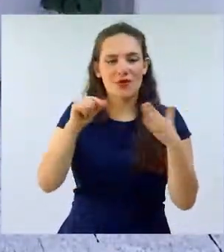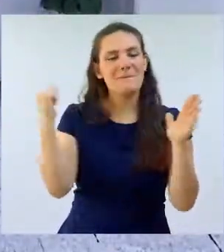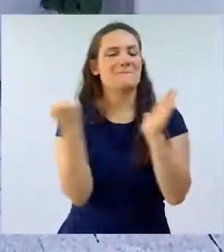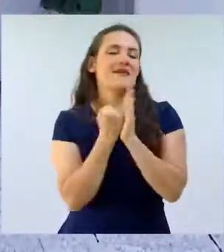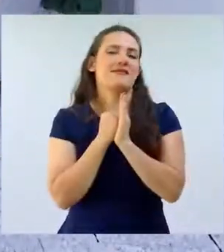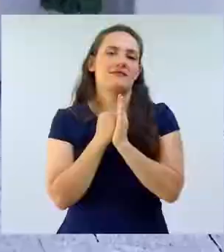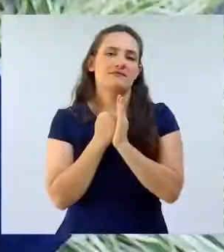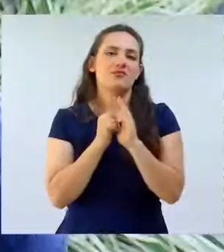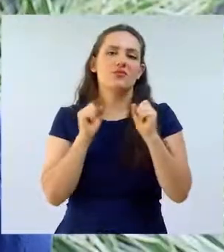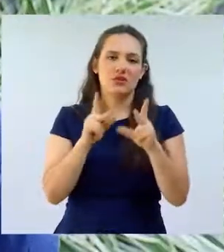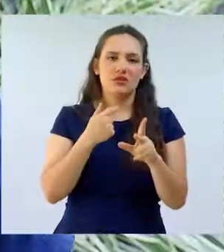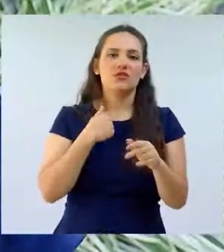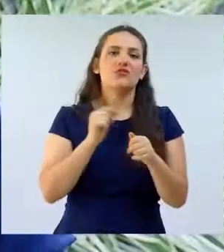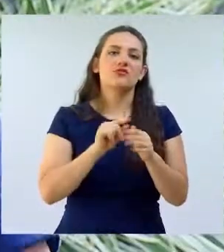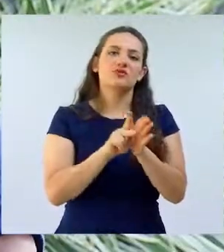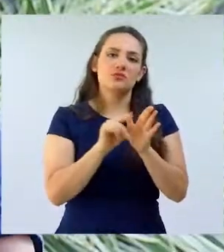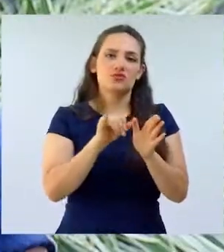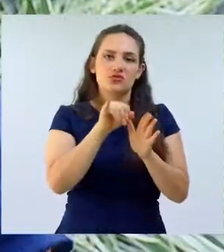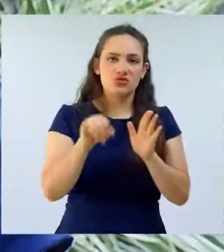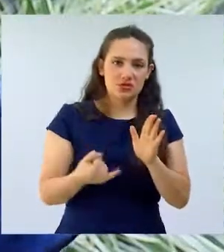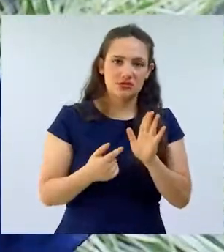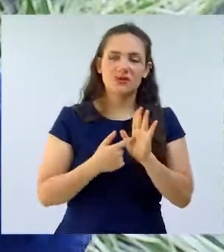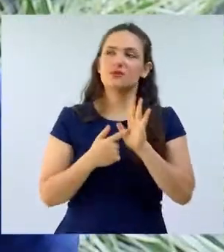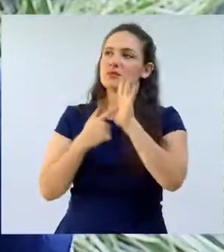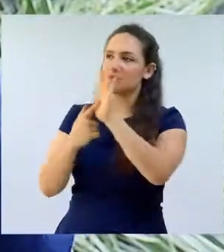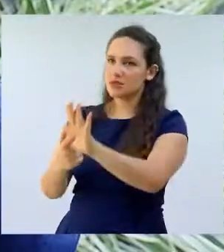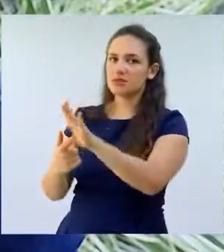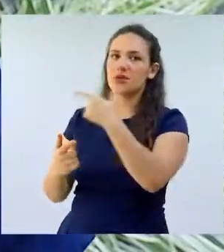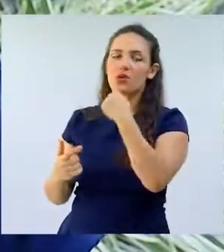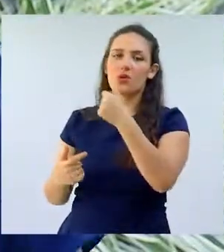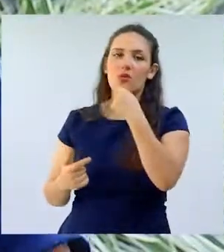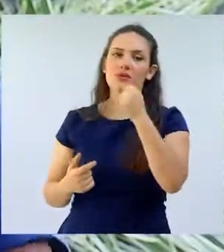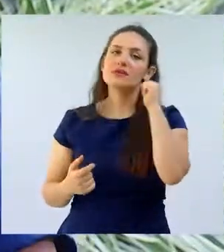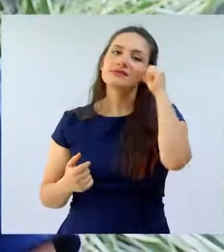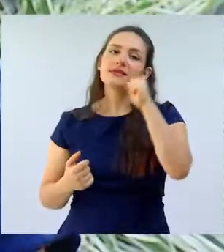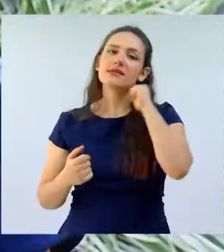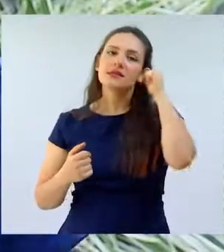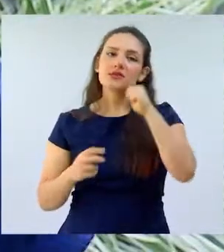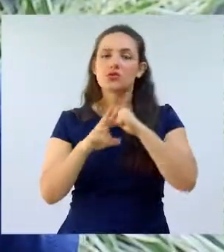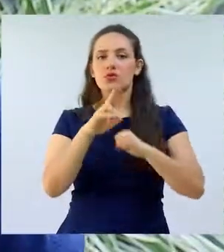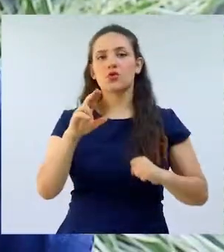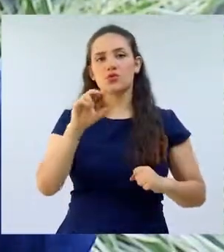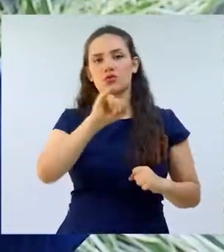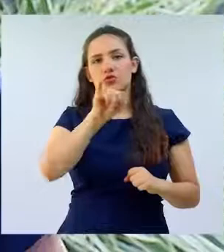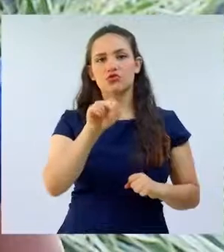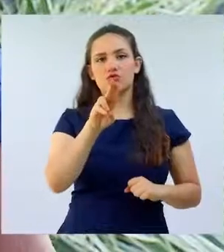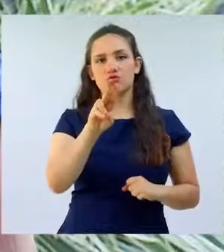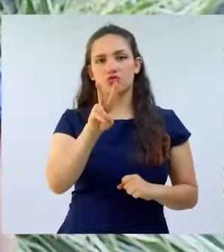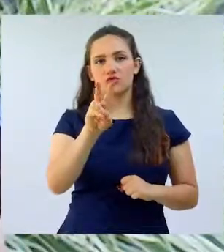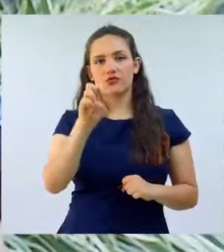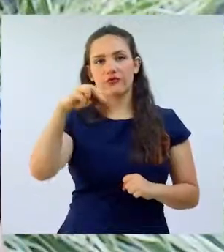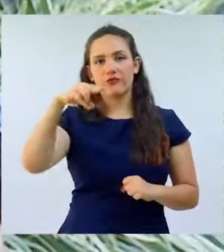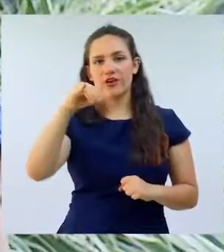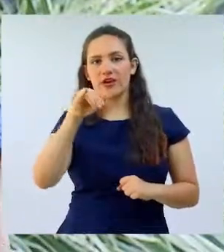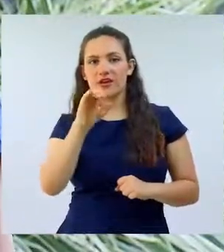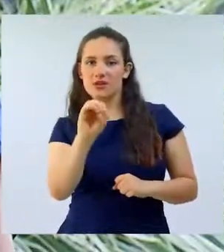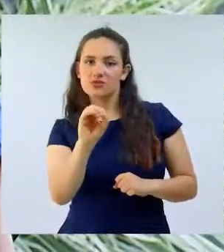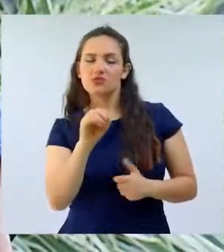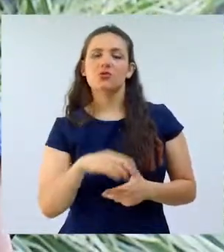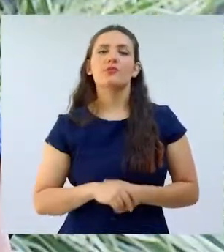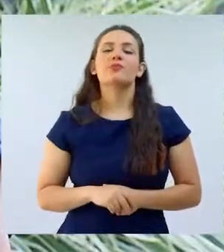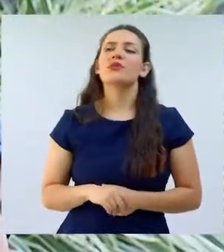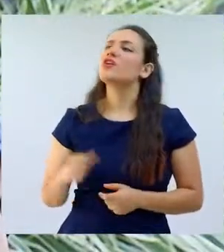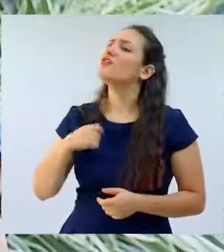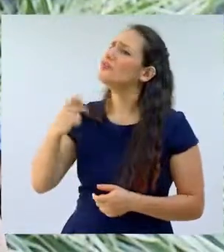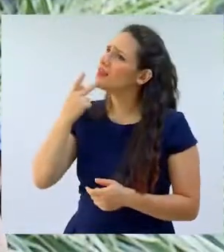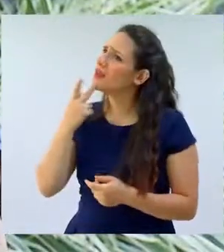ver. E eu fiz o projeto e apresentei esse projeto para o Juvencio, que na época era senador. E eu falei, Juvencio, eu